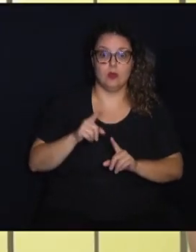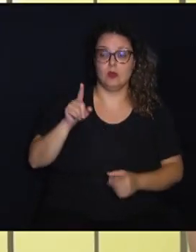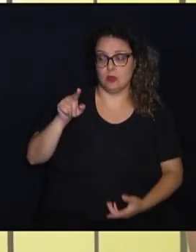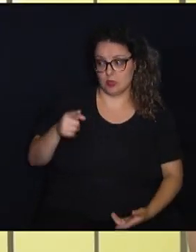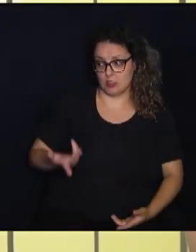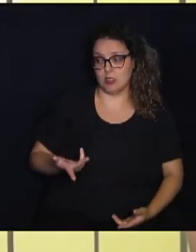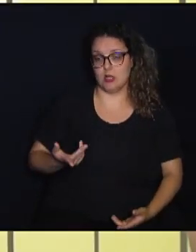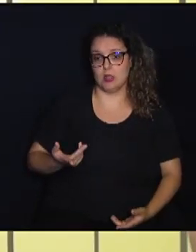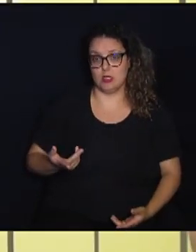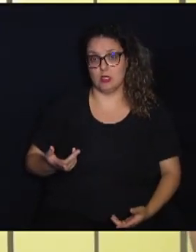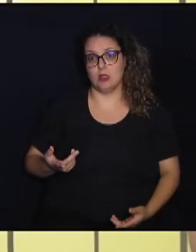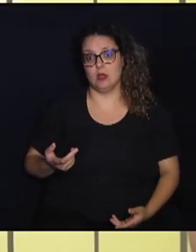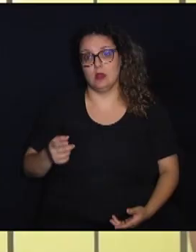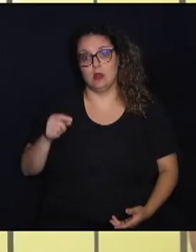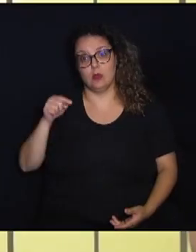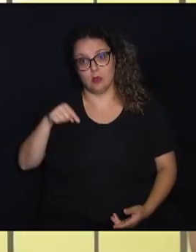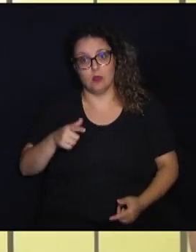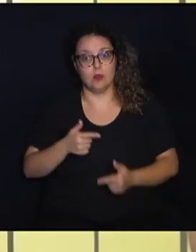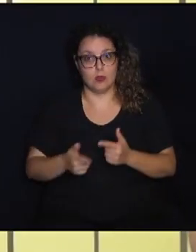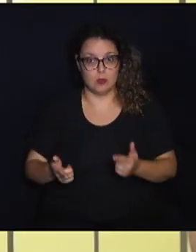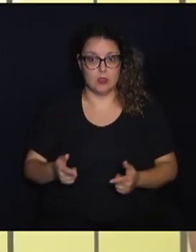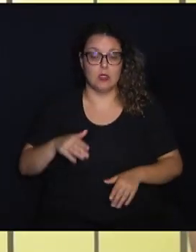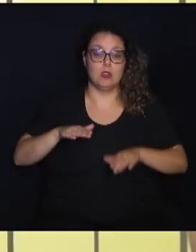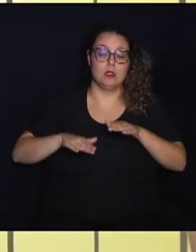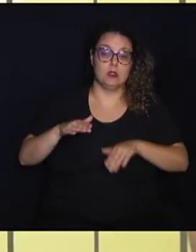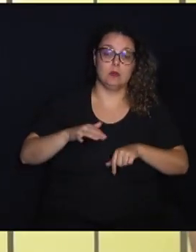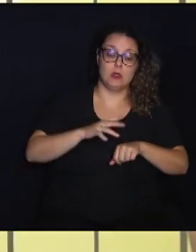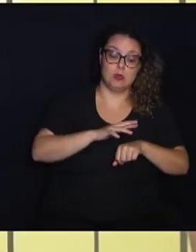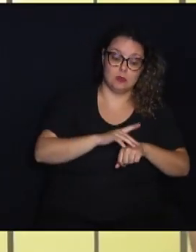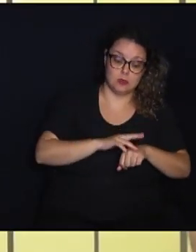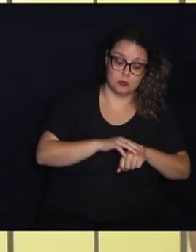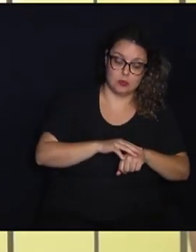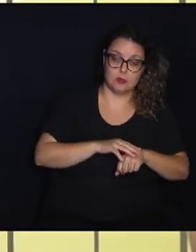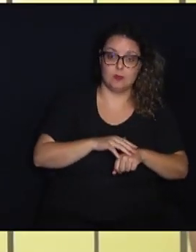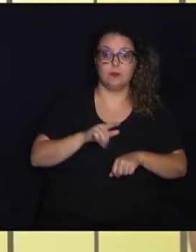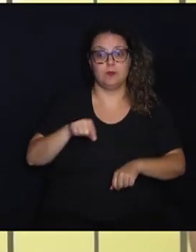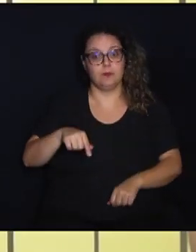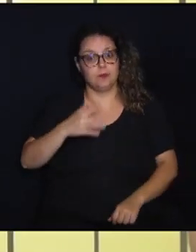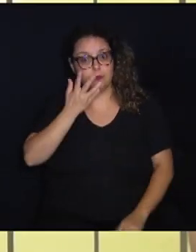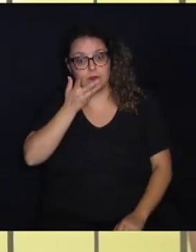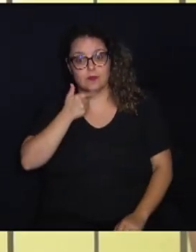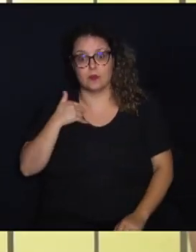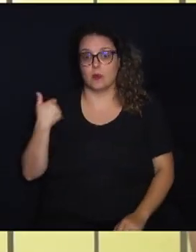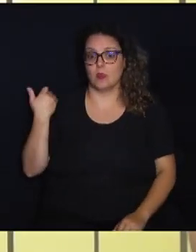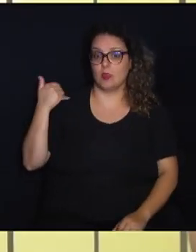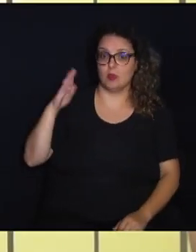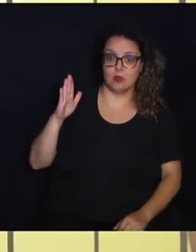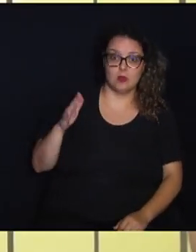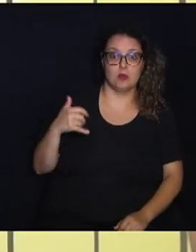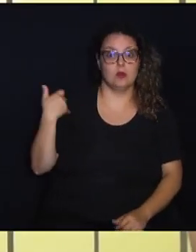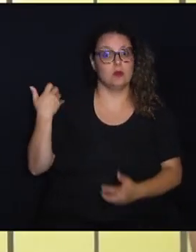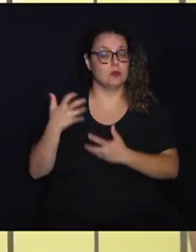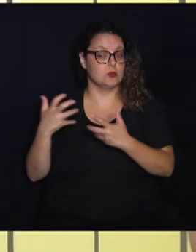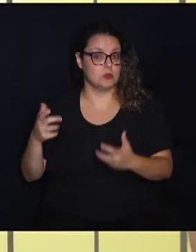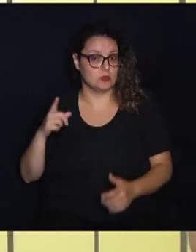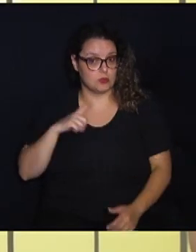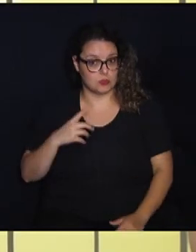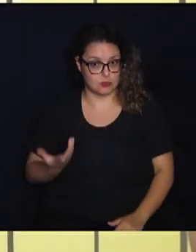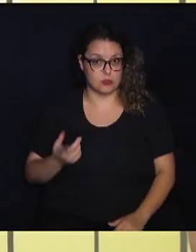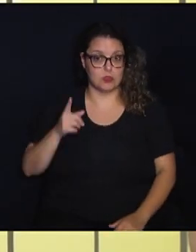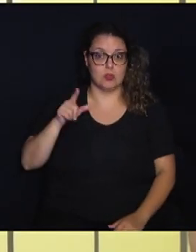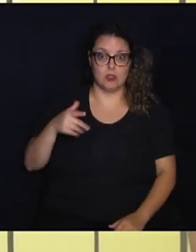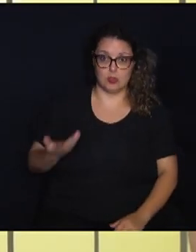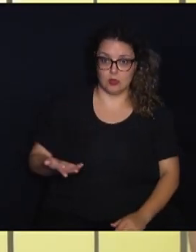questão. Tá. Né? Então, dependendo da patologia que essa criança, esse adulto ou esse idoso tiver, é onde vai